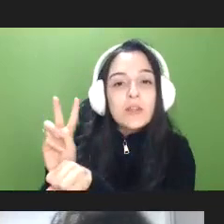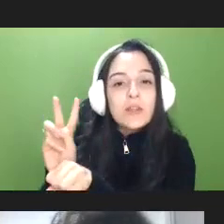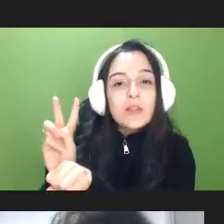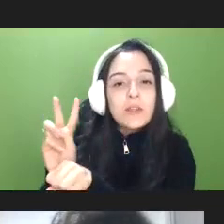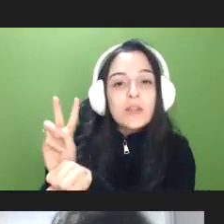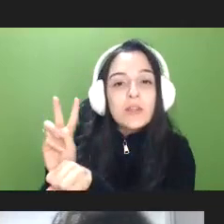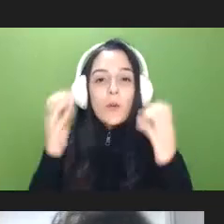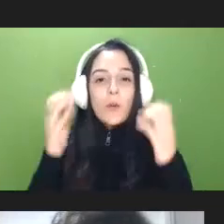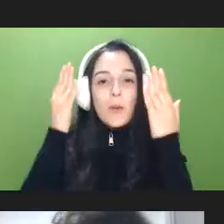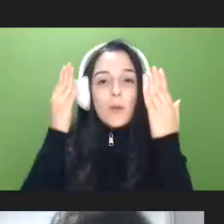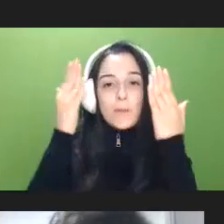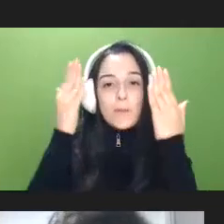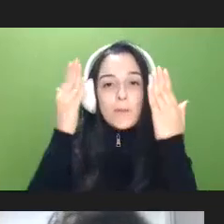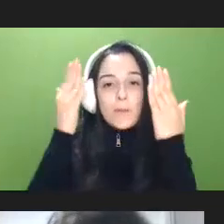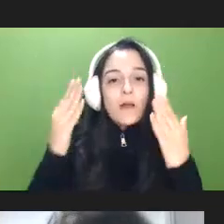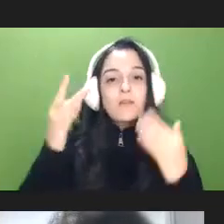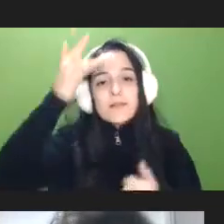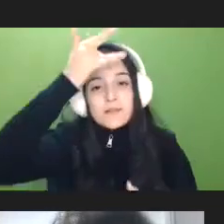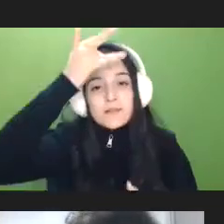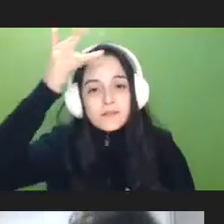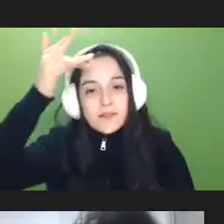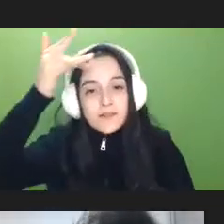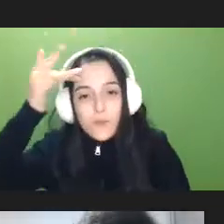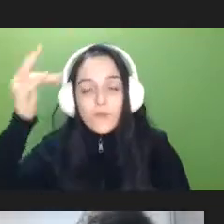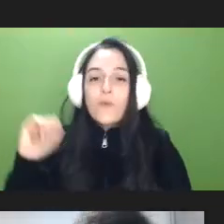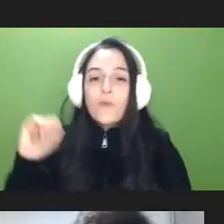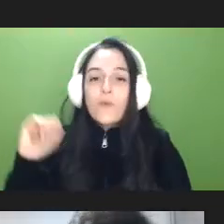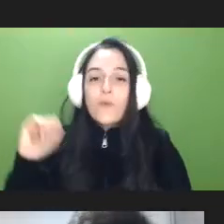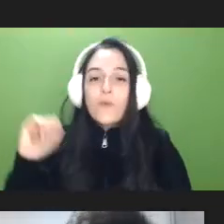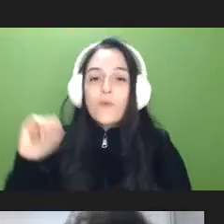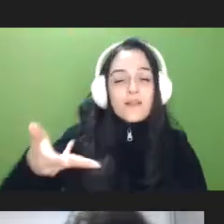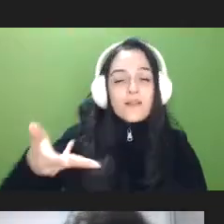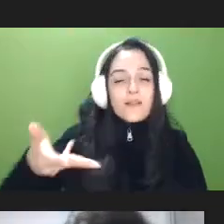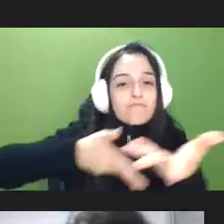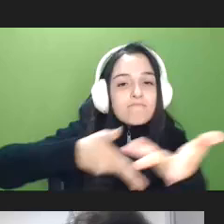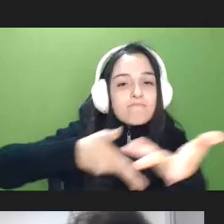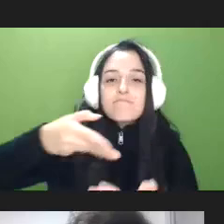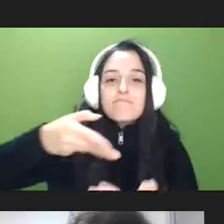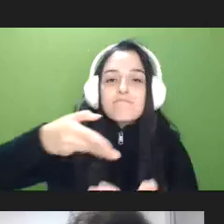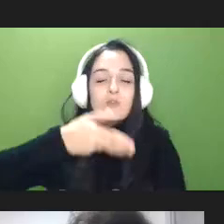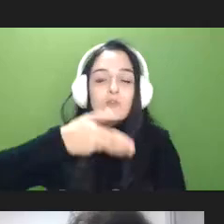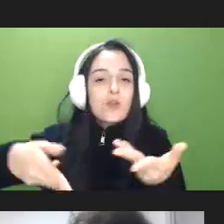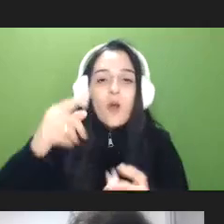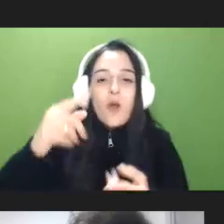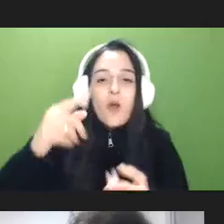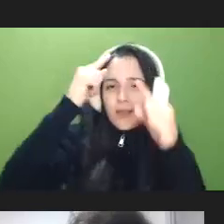nesse espaço de trocas, de compartilhamentos, de ideias. Eu acho que